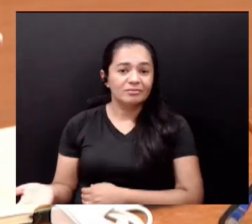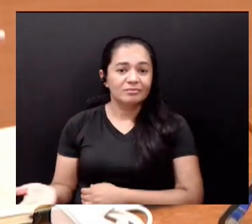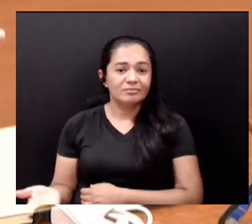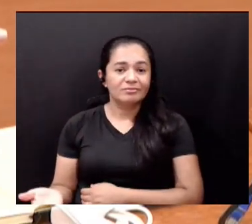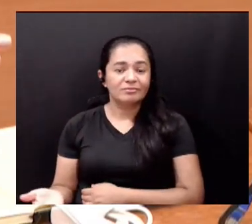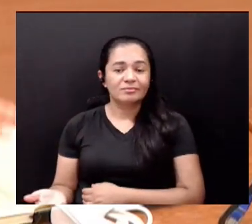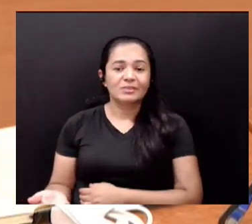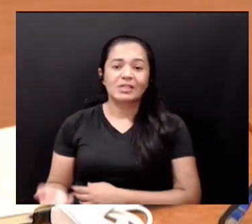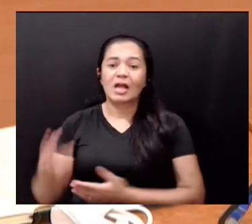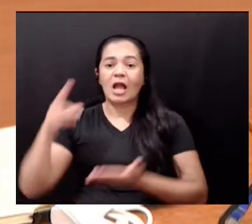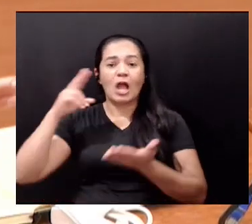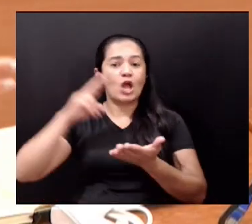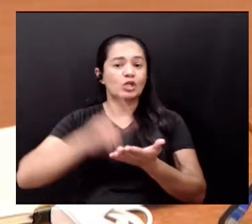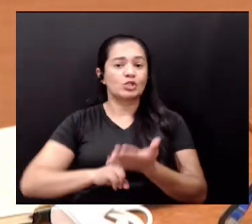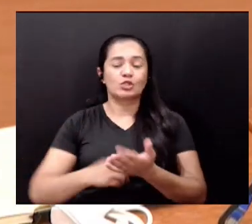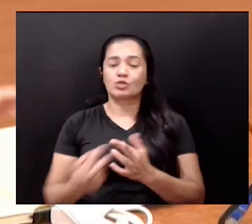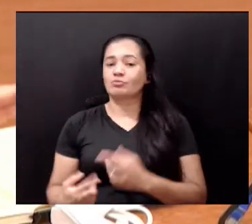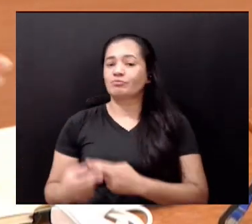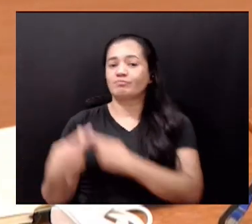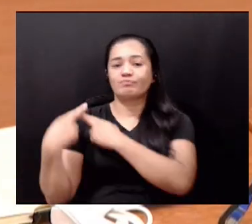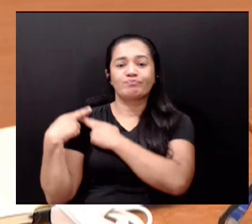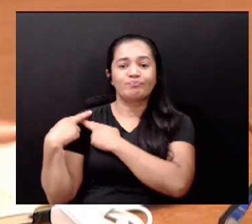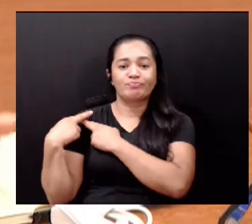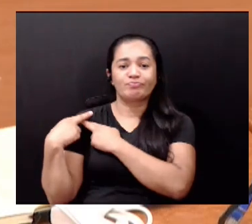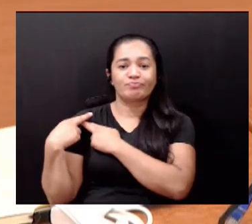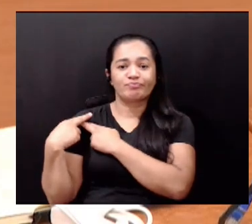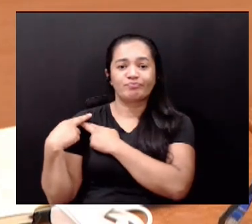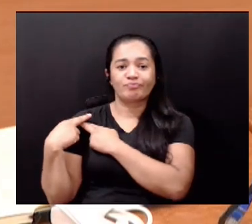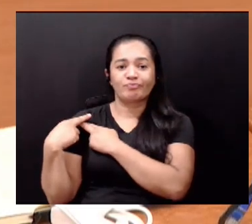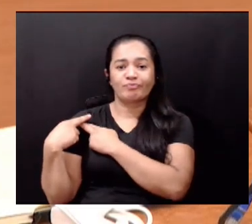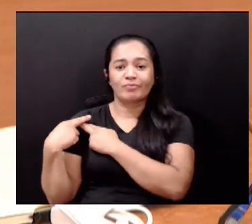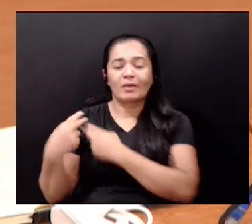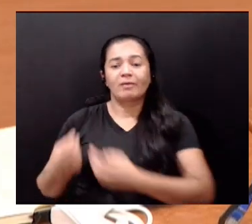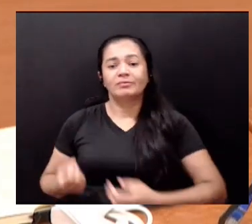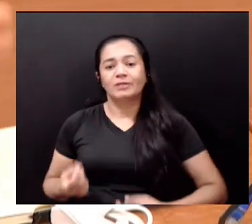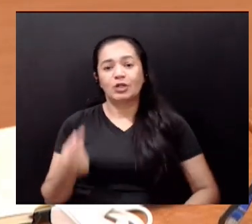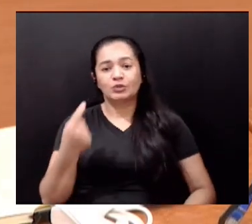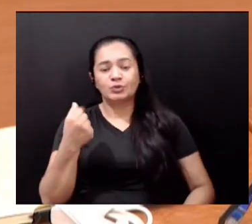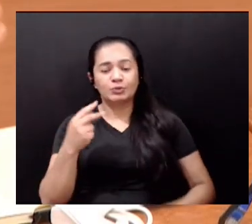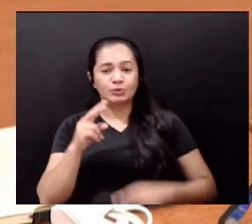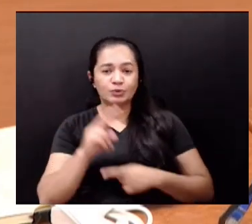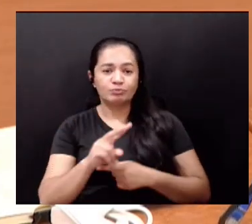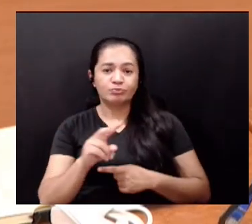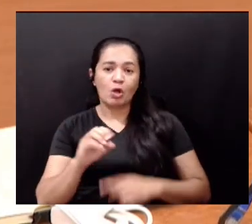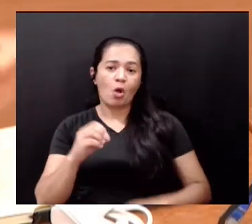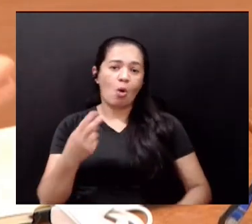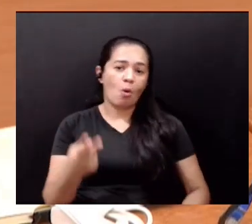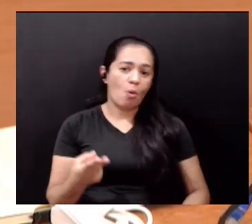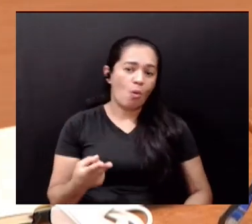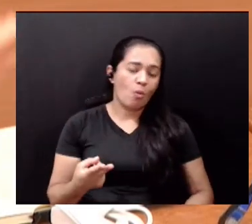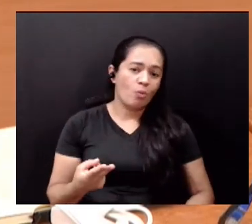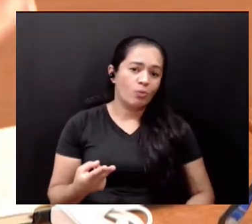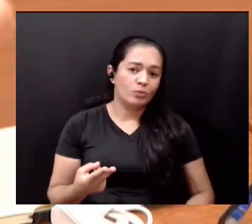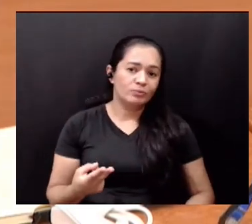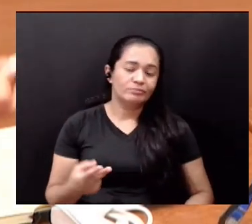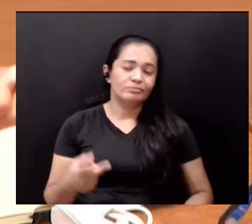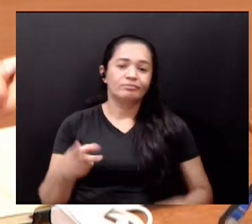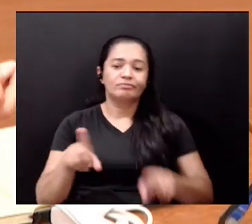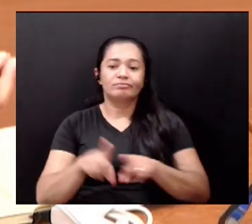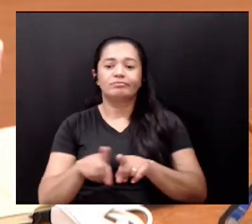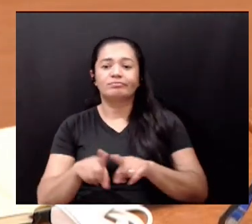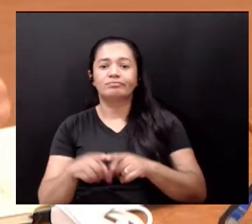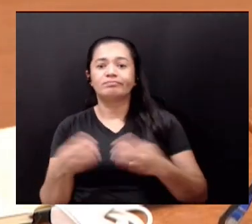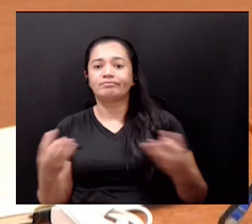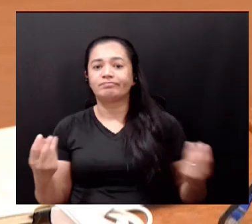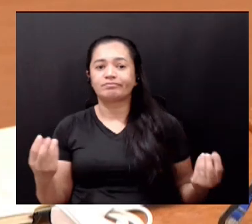a responsabilidade, arcando com os custos desse cuidado, ou e também com a operacionalização